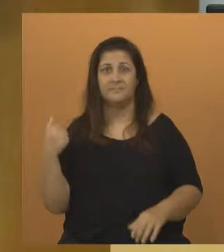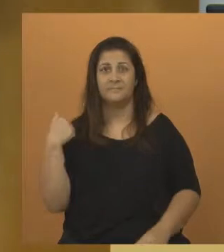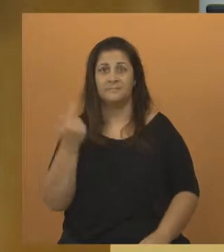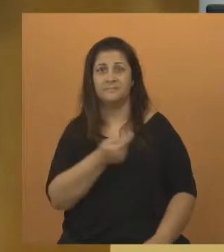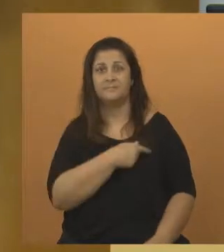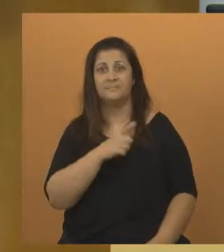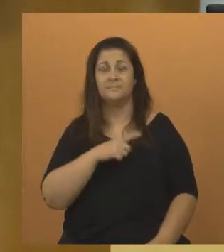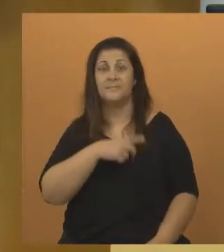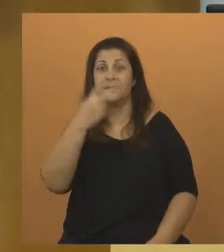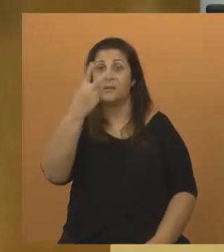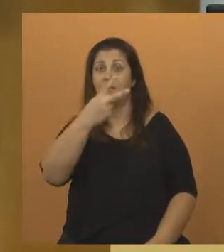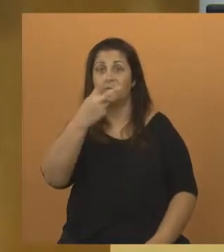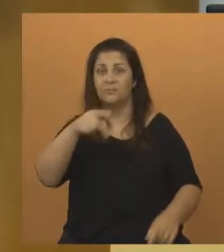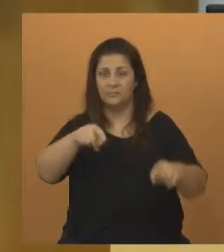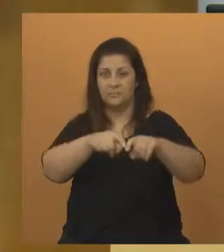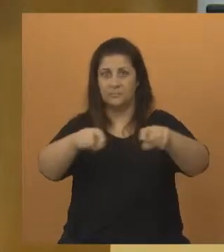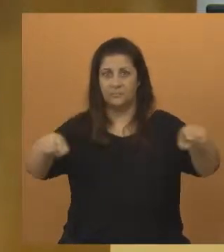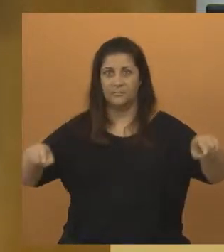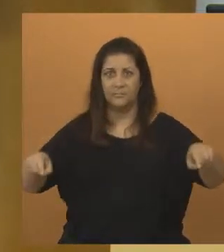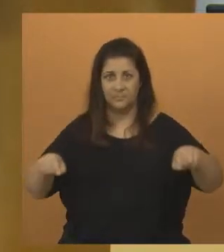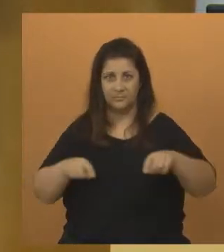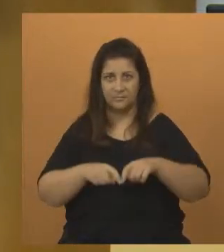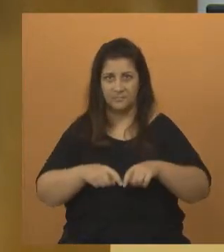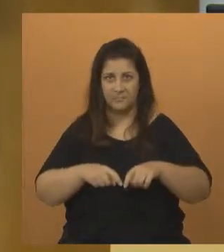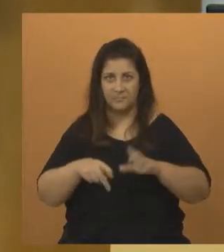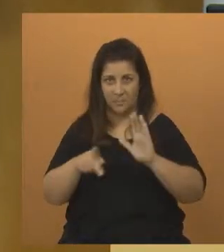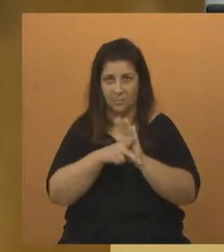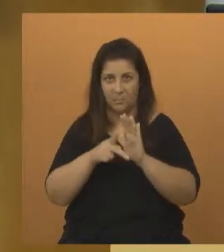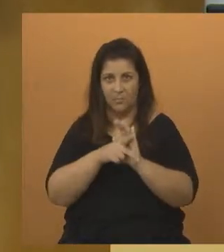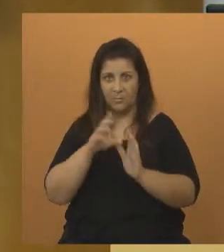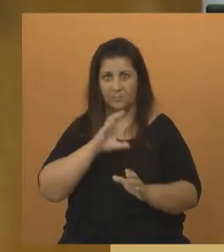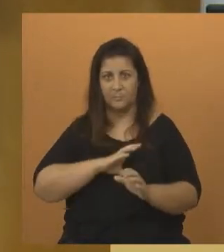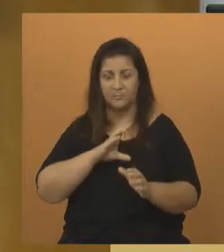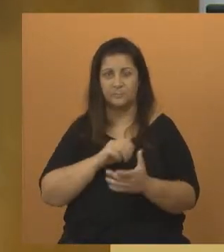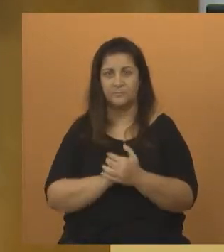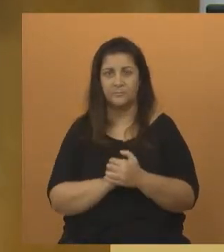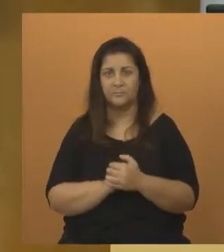2 campos da cidade que hoje pode